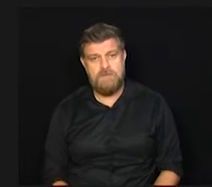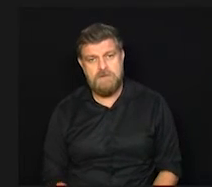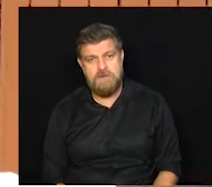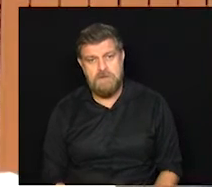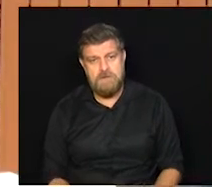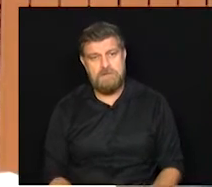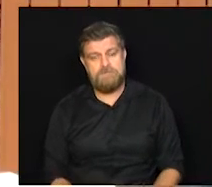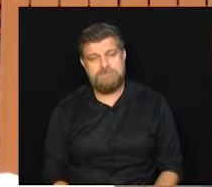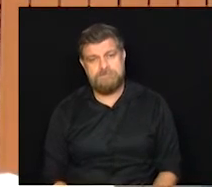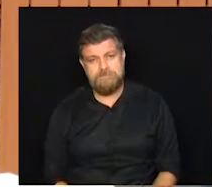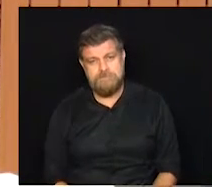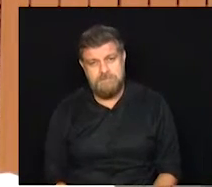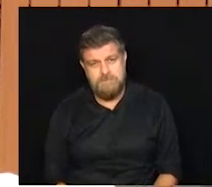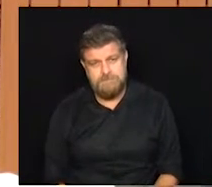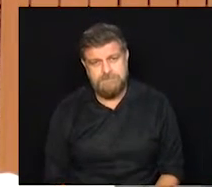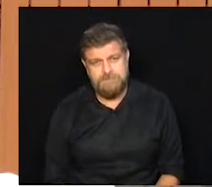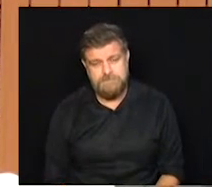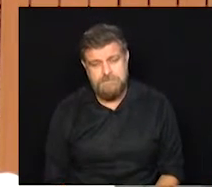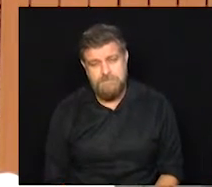Muito bem, Malu.